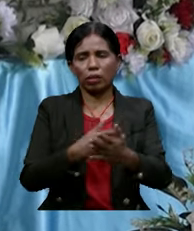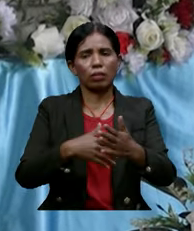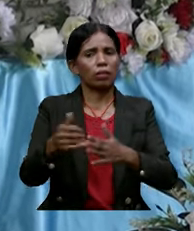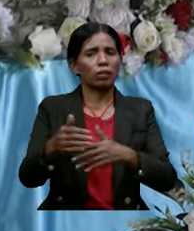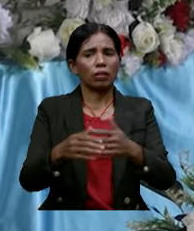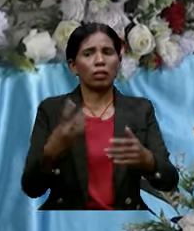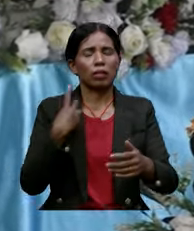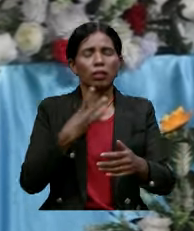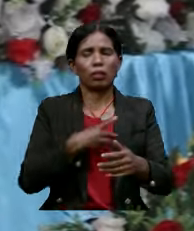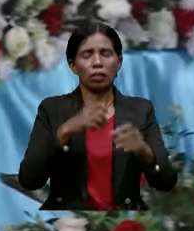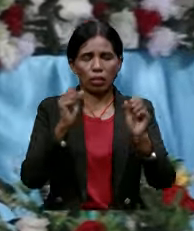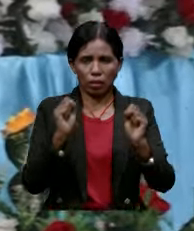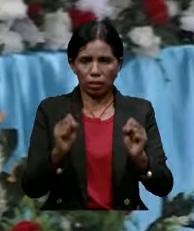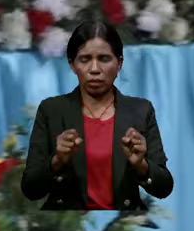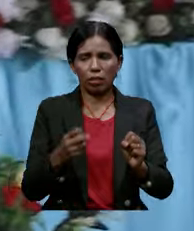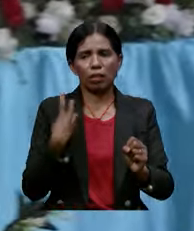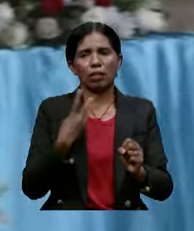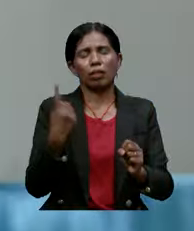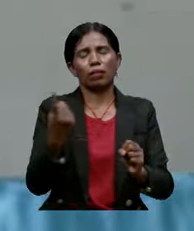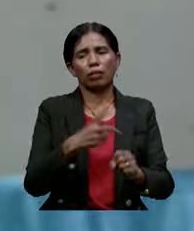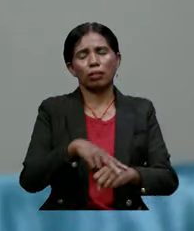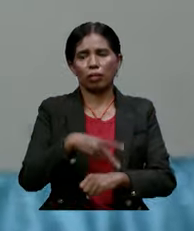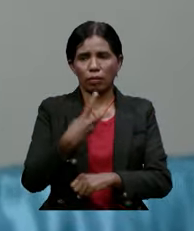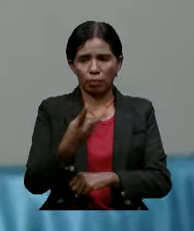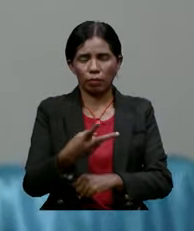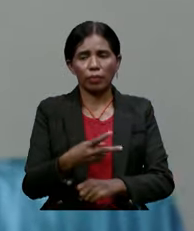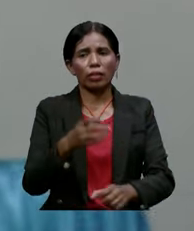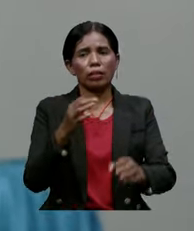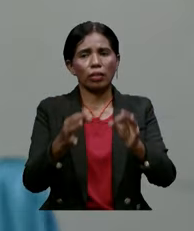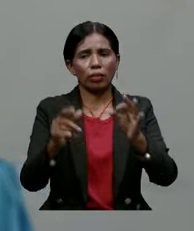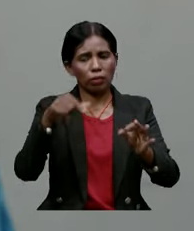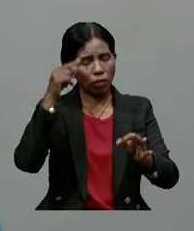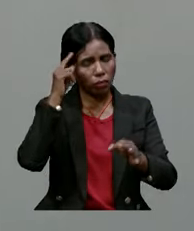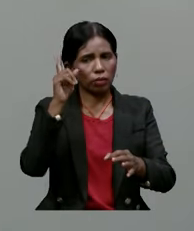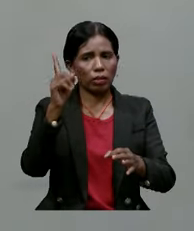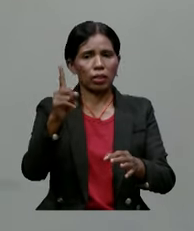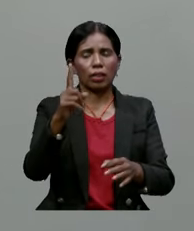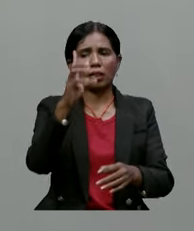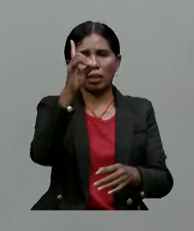e disse mono. Quando o governo rendei de Adili,